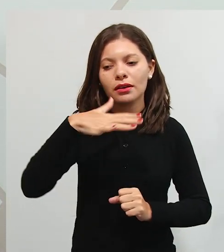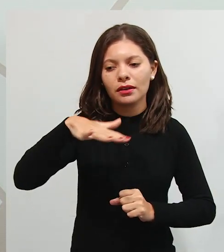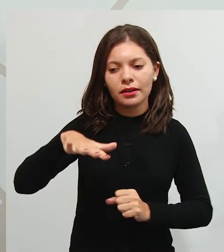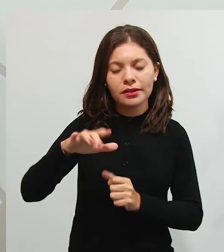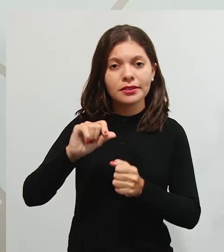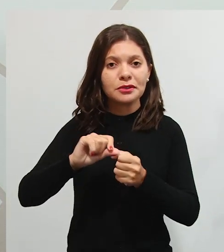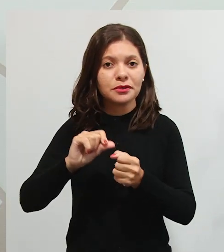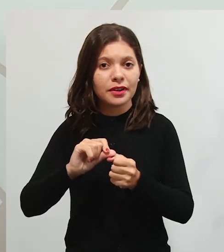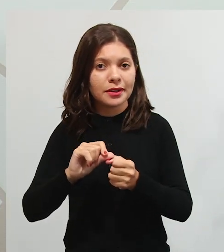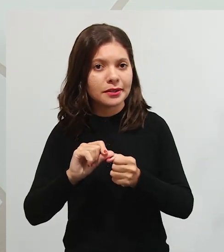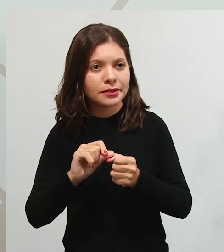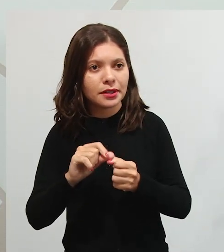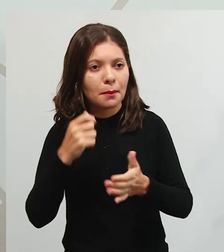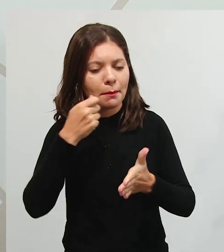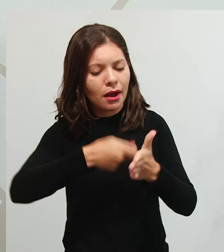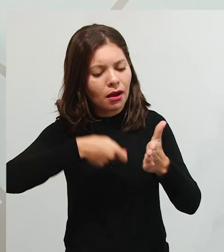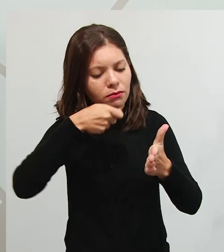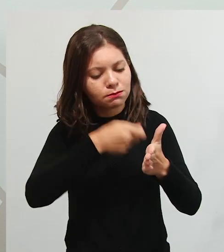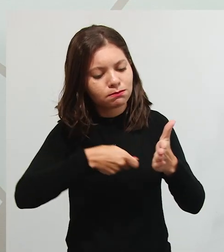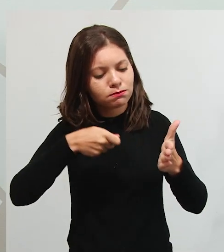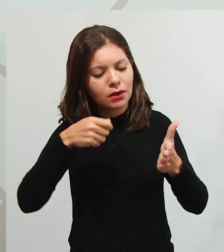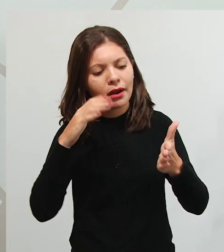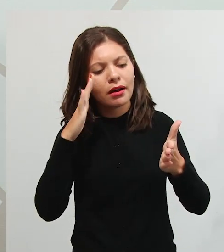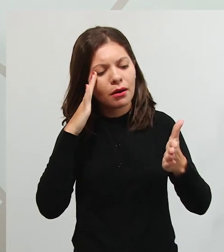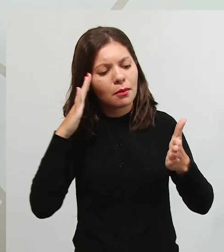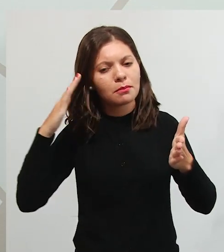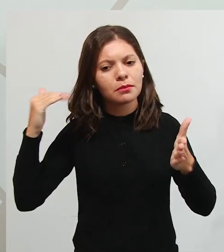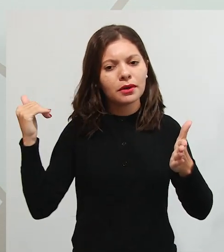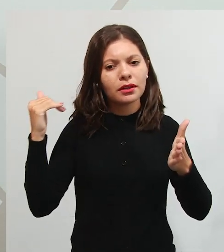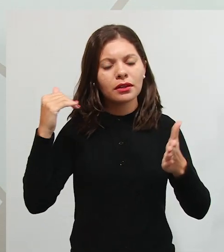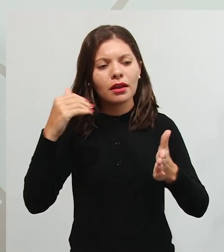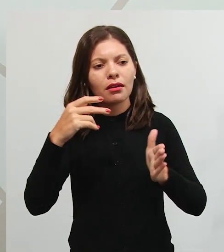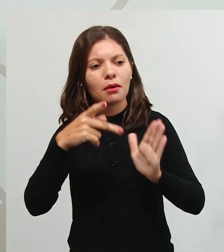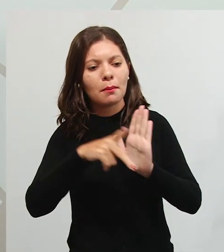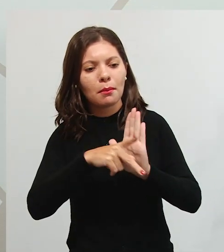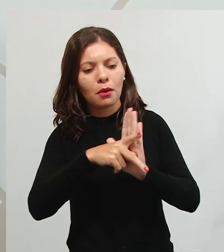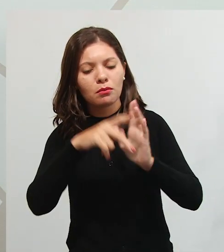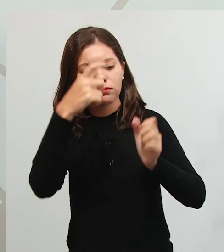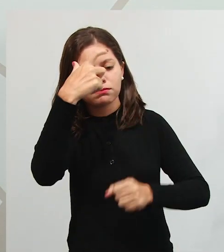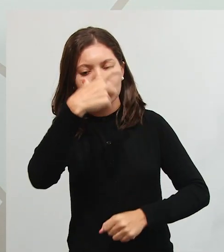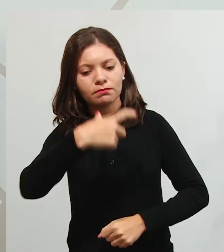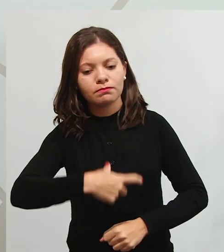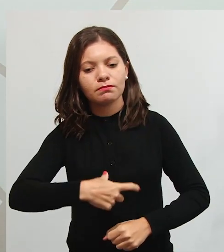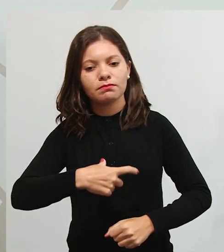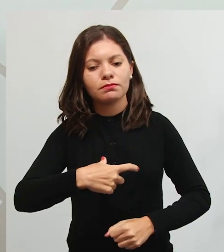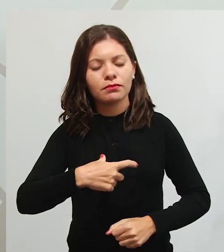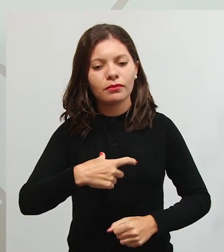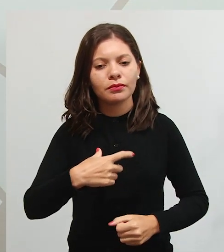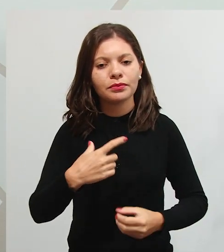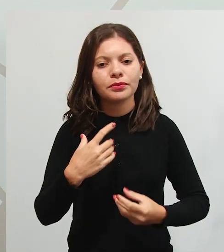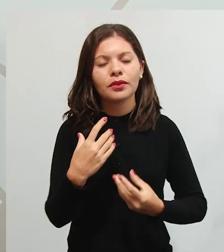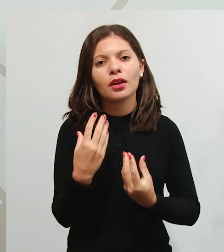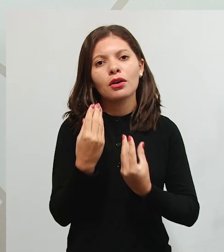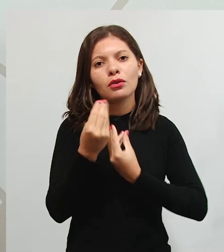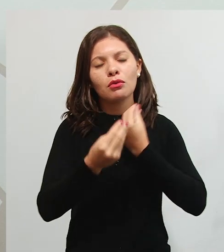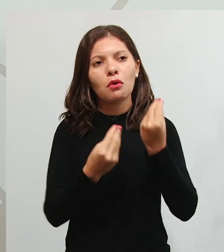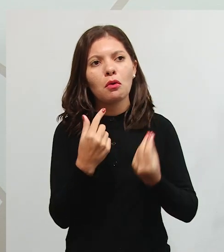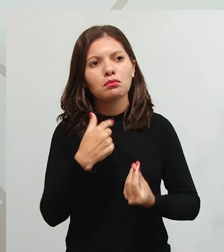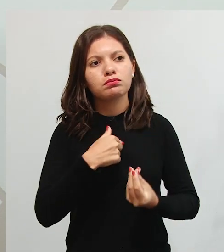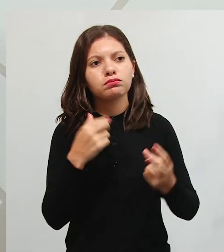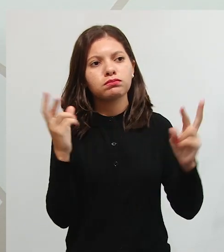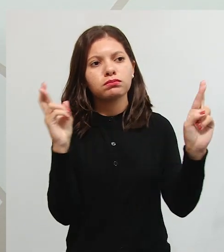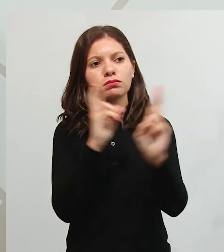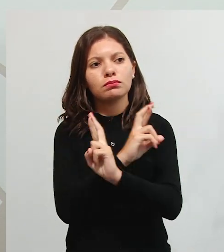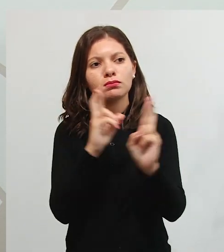faz para tentar compreender, né, o próprio corpo, compreender como que ela vai